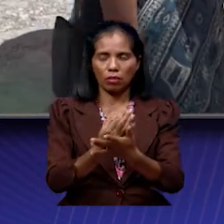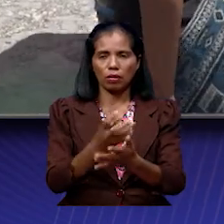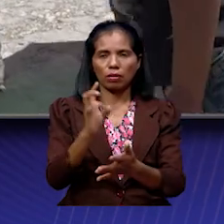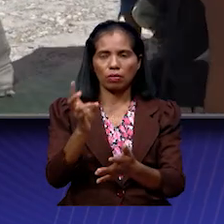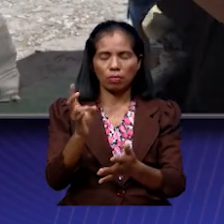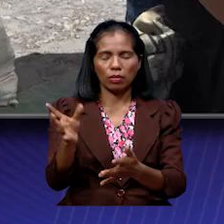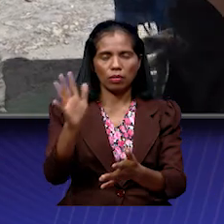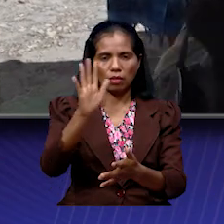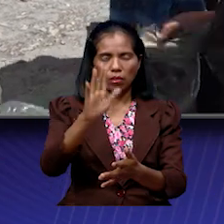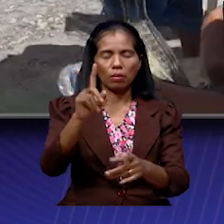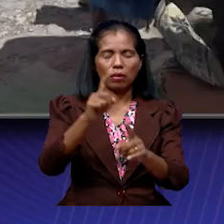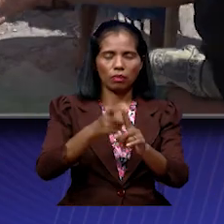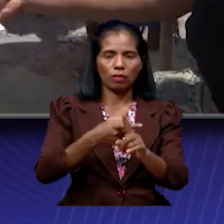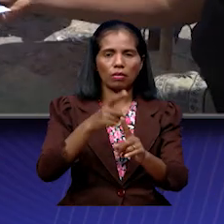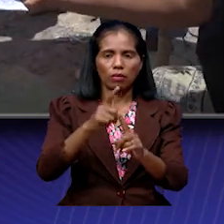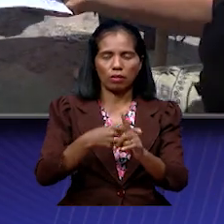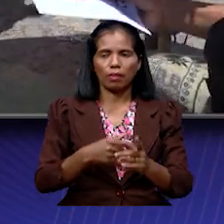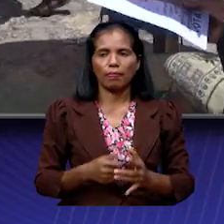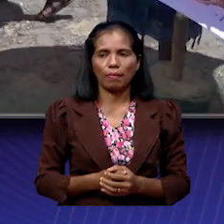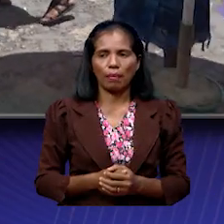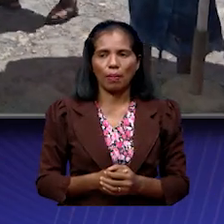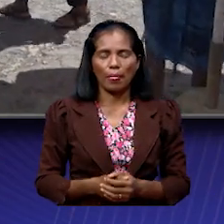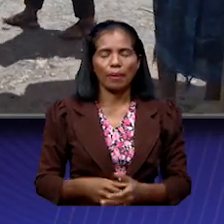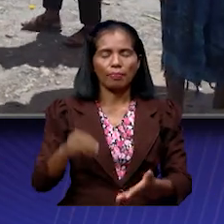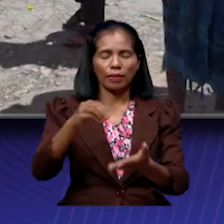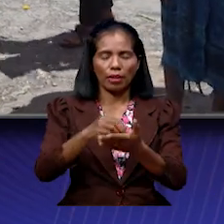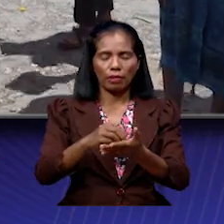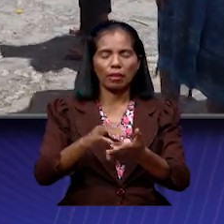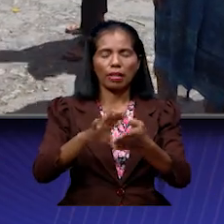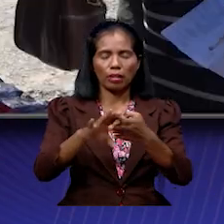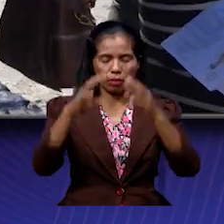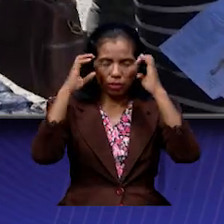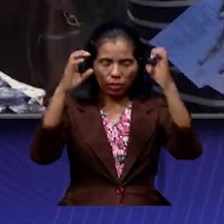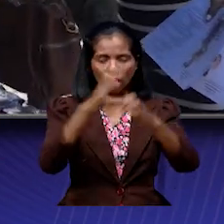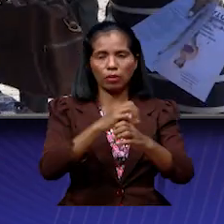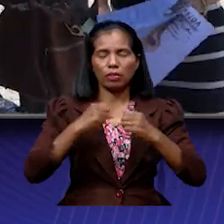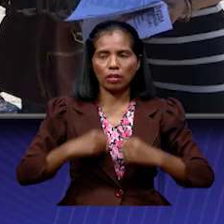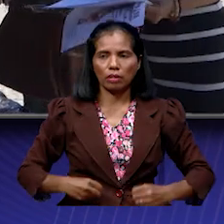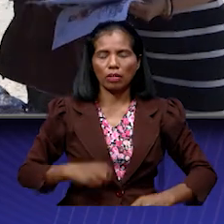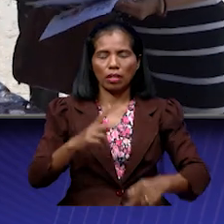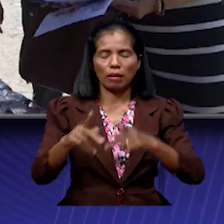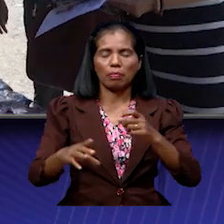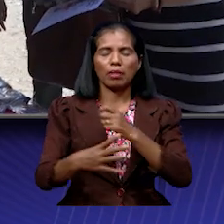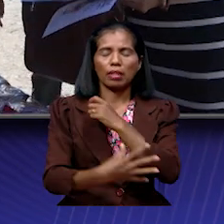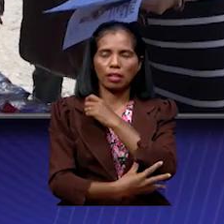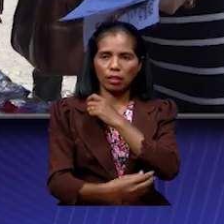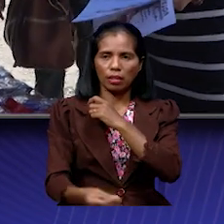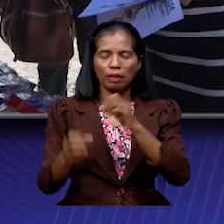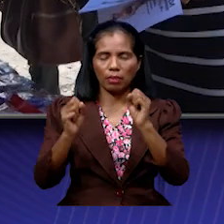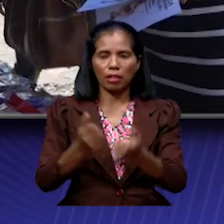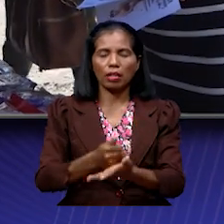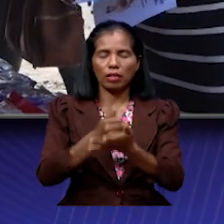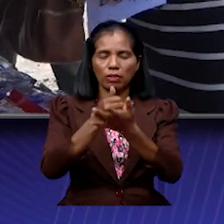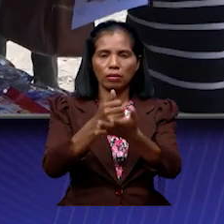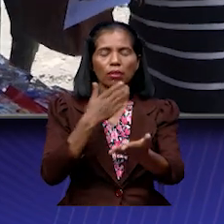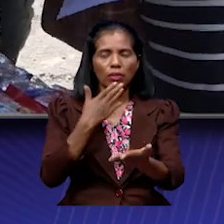resin lima cada fulan. Além de ne, se cria cartão educação no Saudi, atu povo bitlaik sira bele hetan assistência Saudi ho